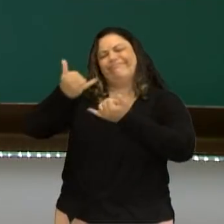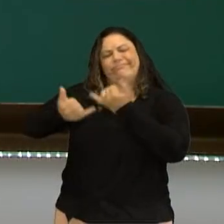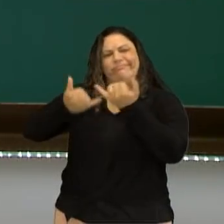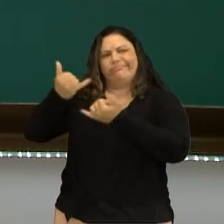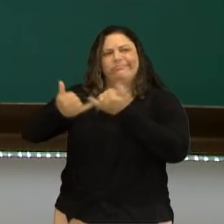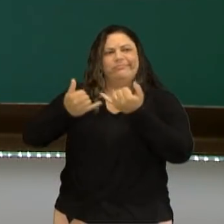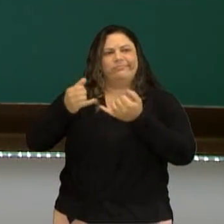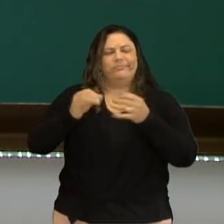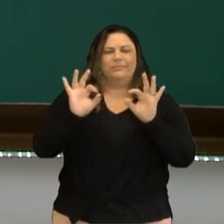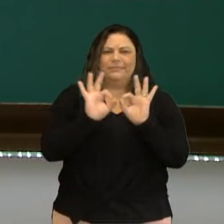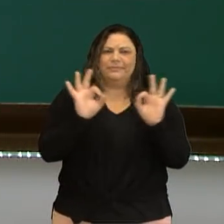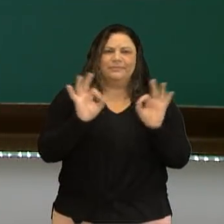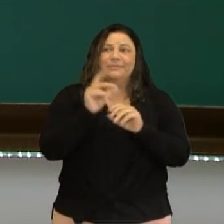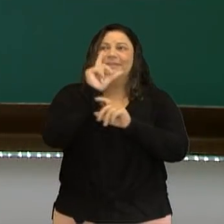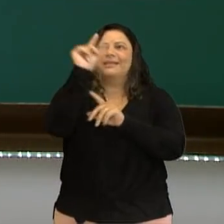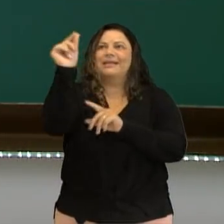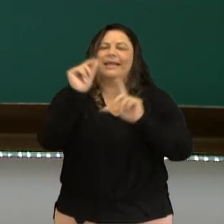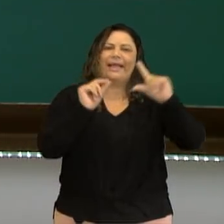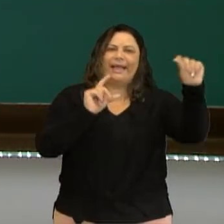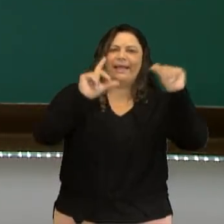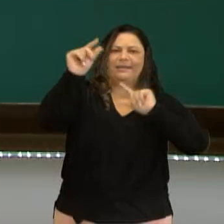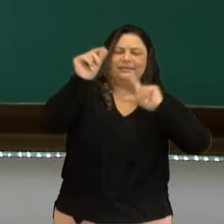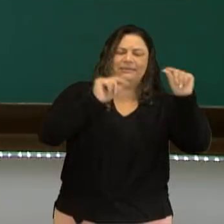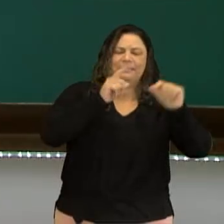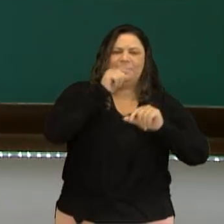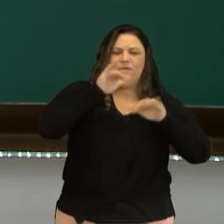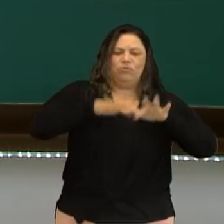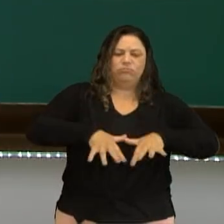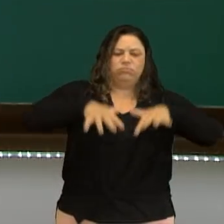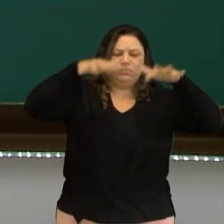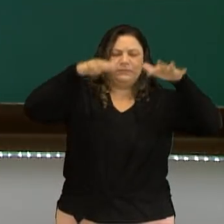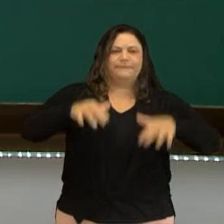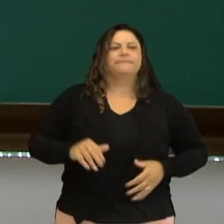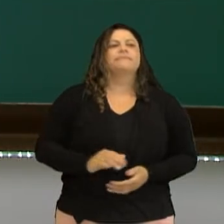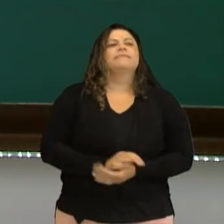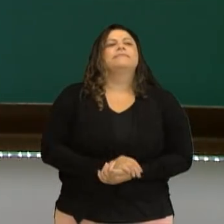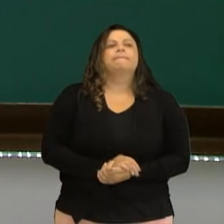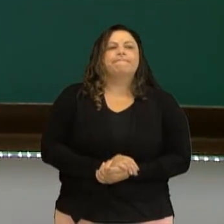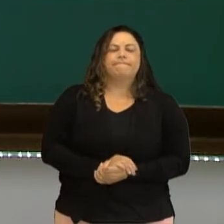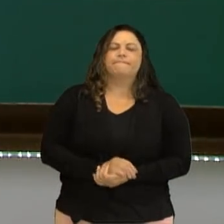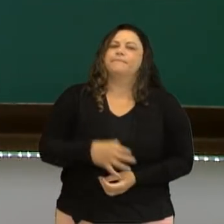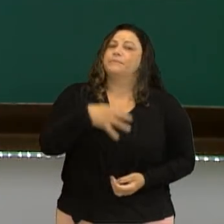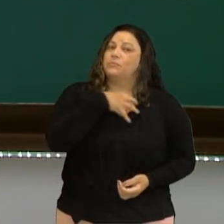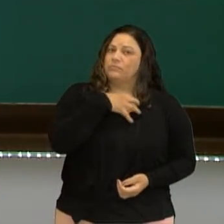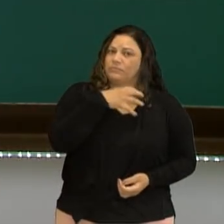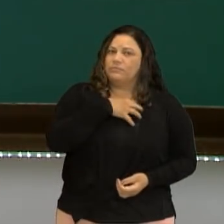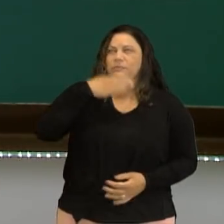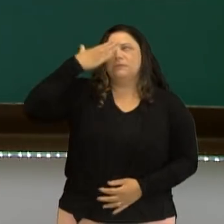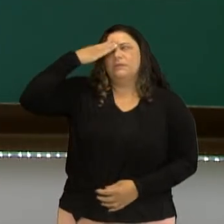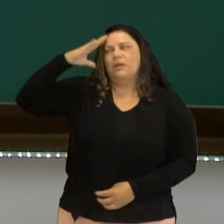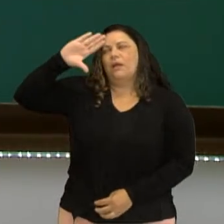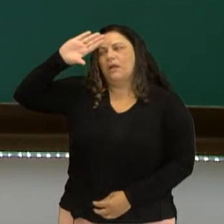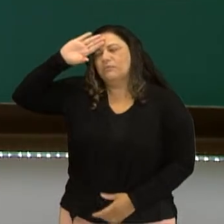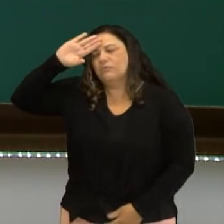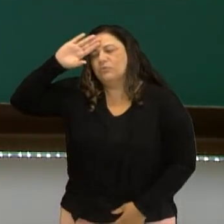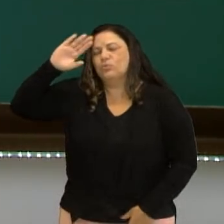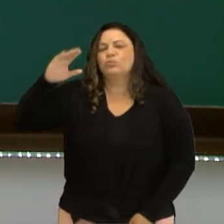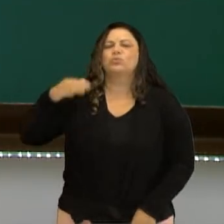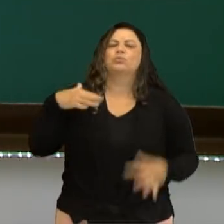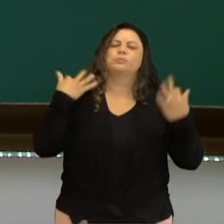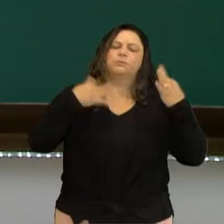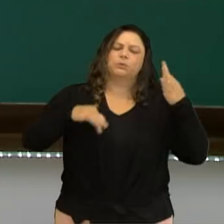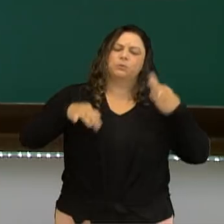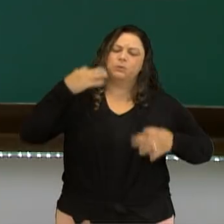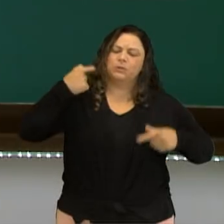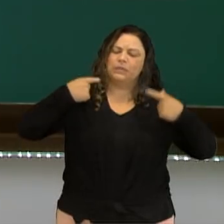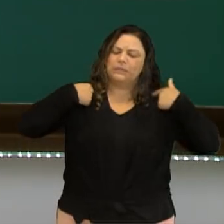deslocar em dias chuvosos que teve alagamentos. Então, quais são os sintomas? Dores de cabeça, dores em algumas